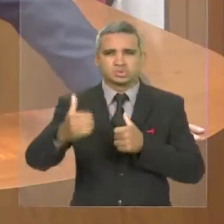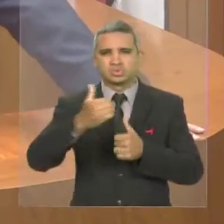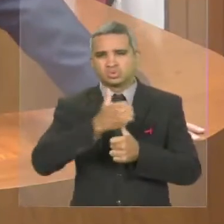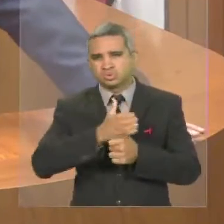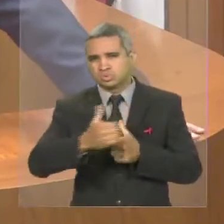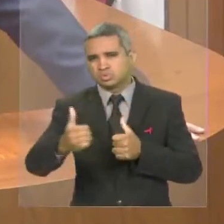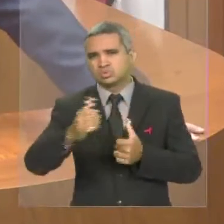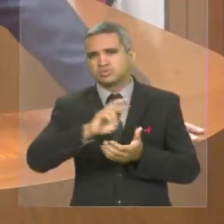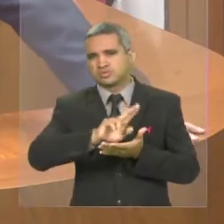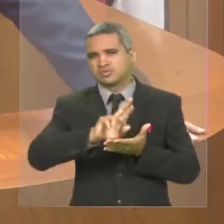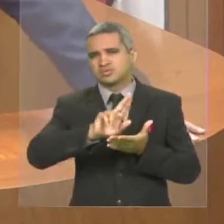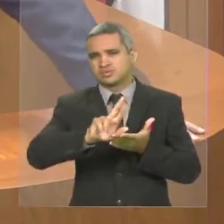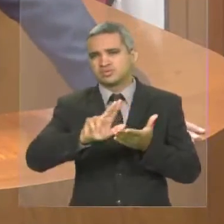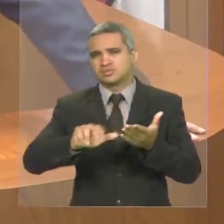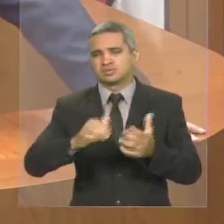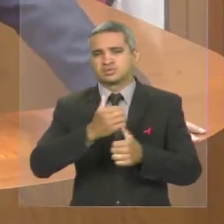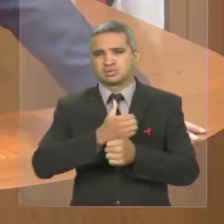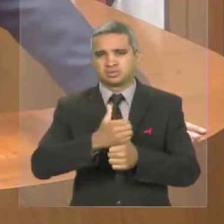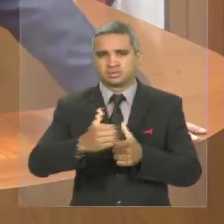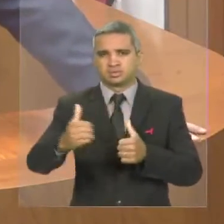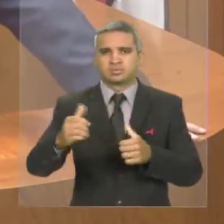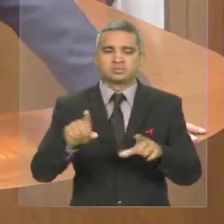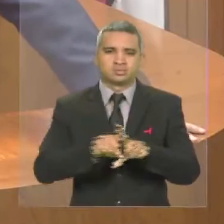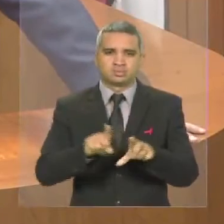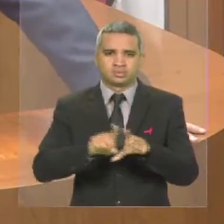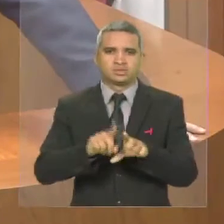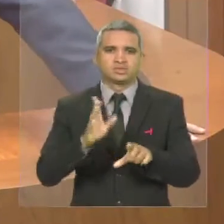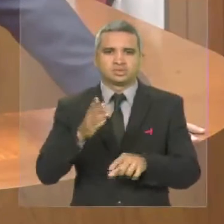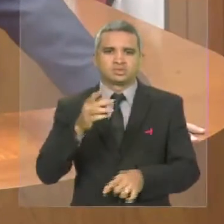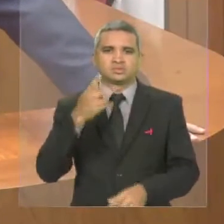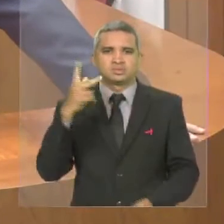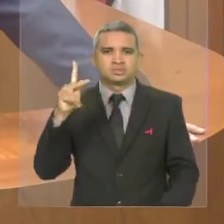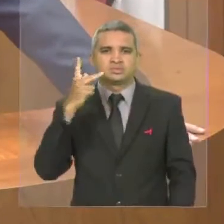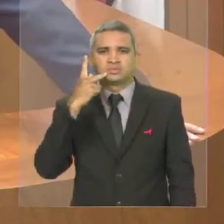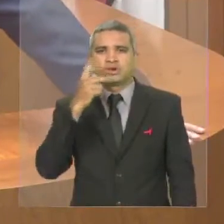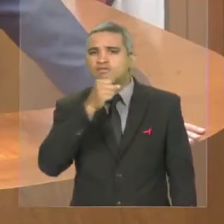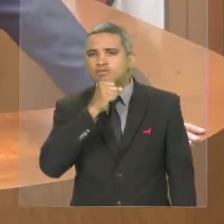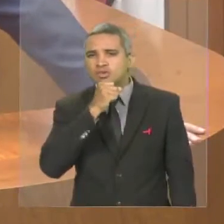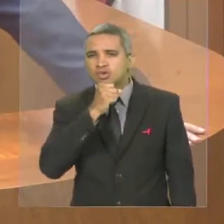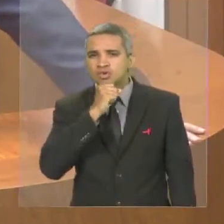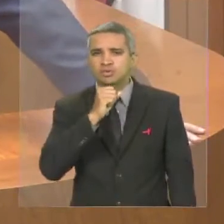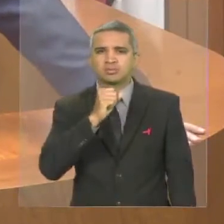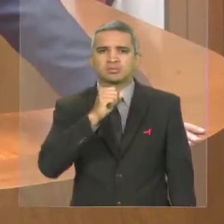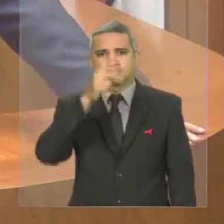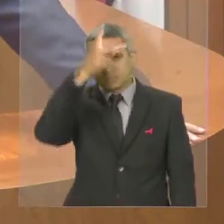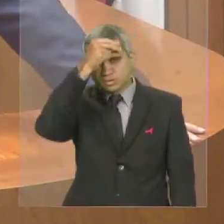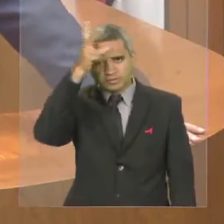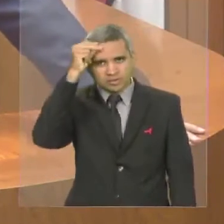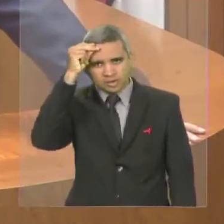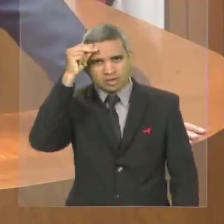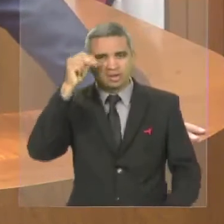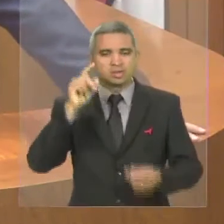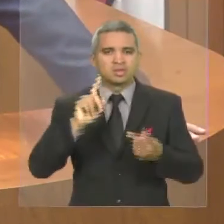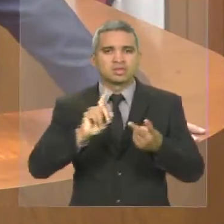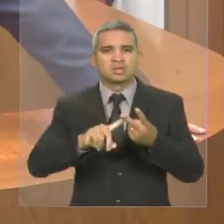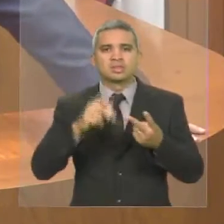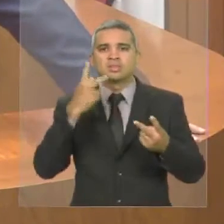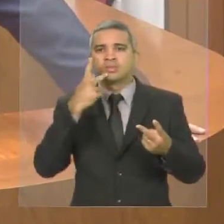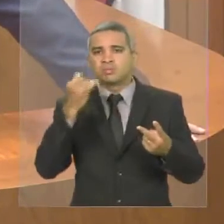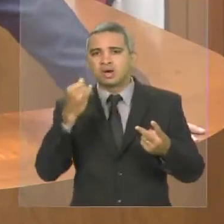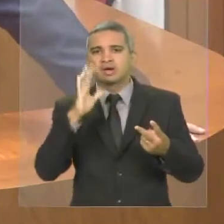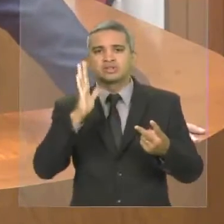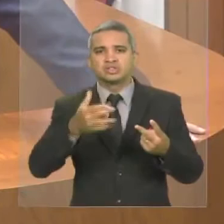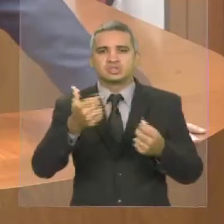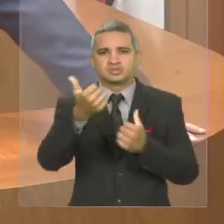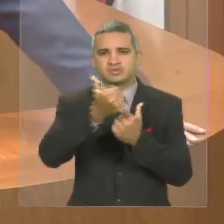vereador que já teve seu avô como prefeito, seu pai já foi vice-prefeito duas vezes, ele